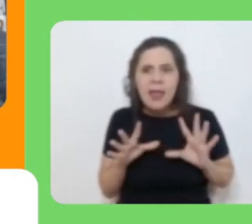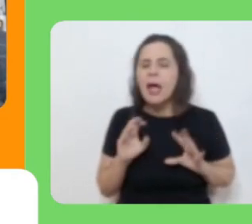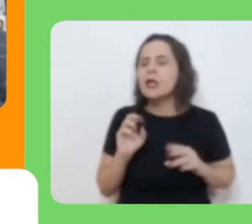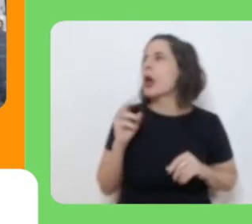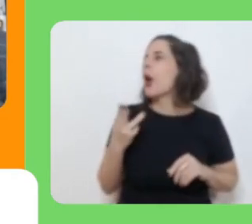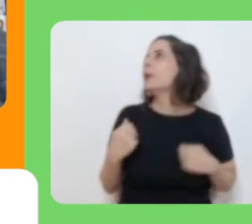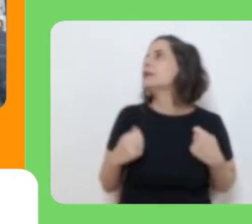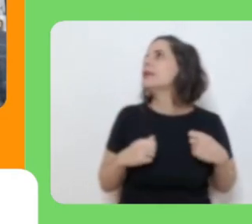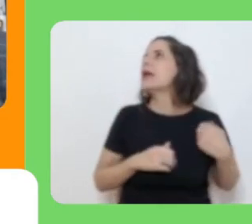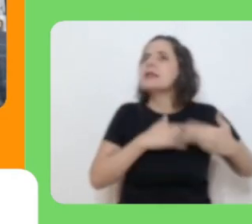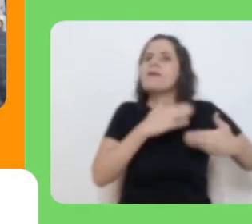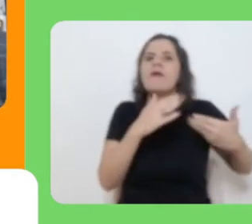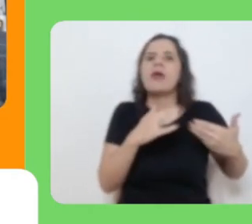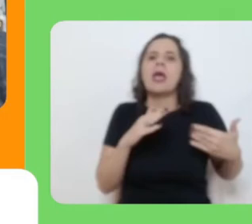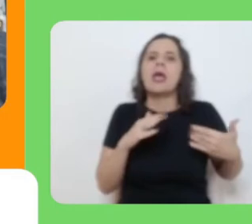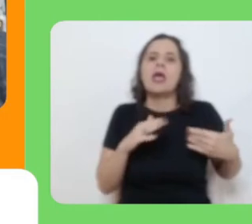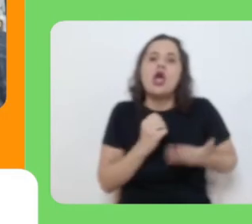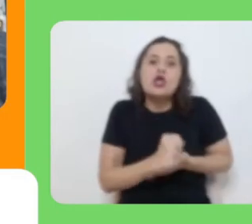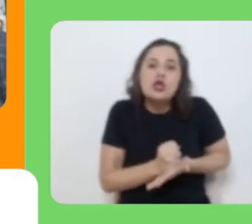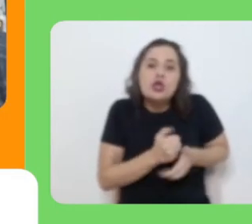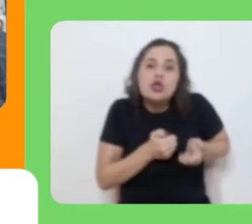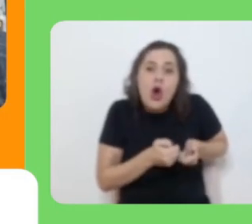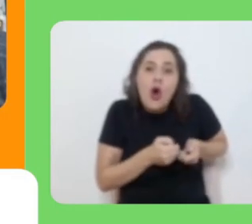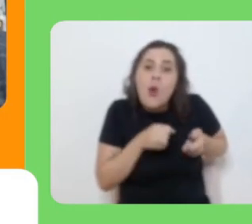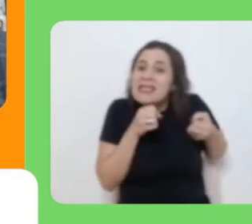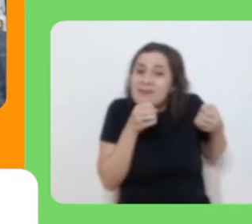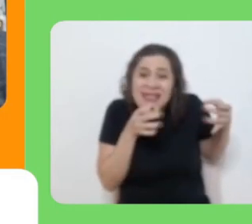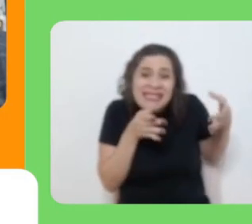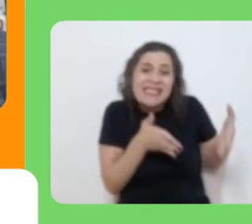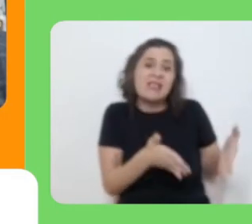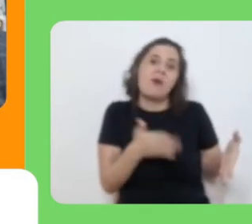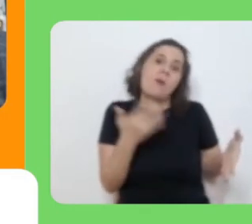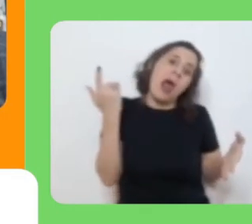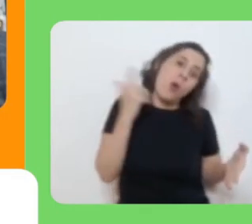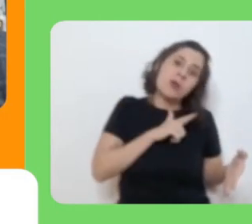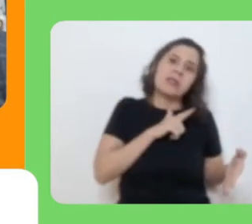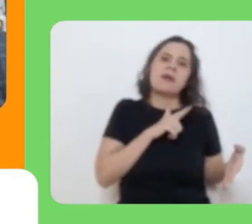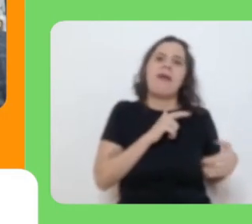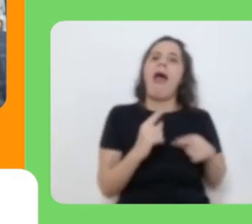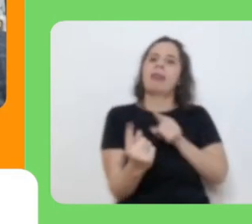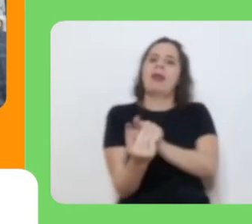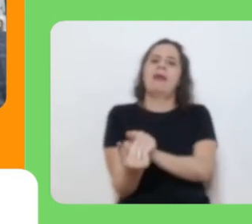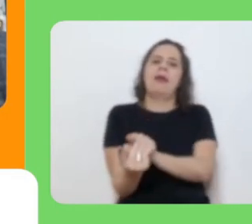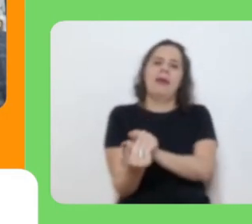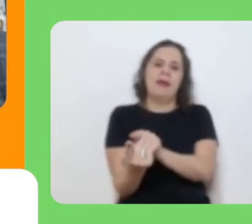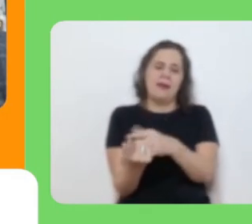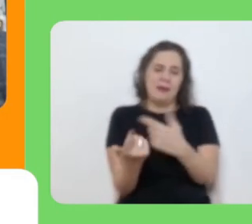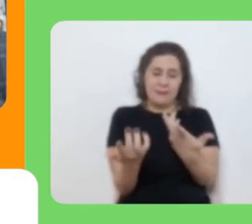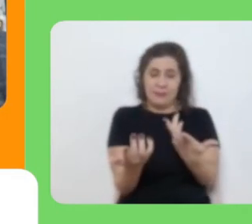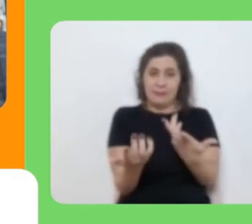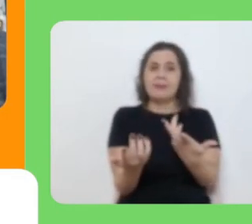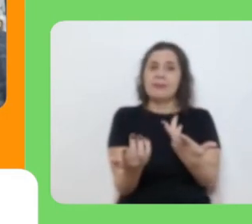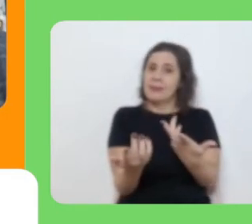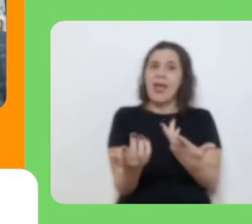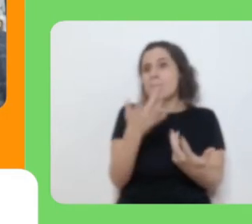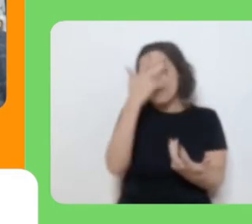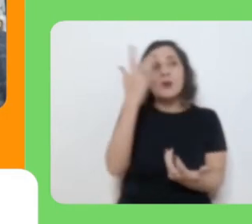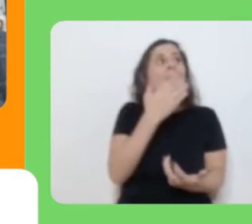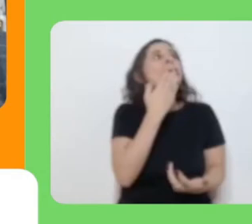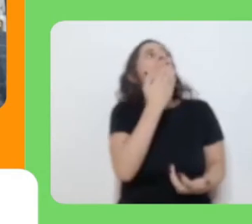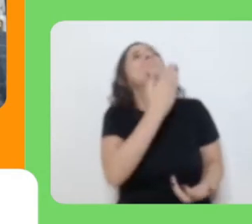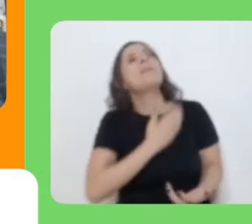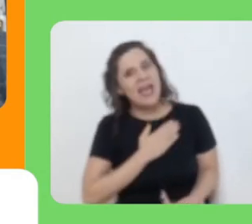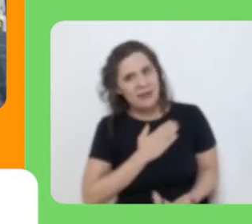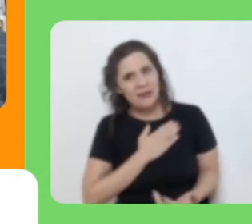jogos específicos para atender um público. E a Comissionado, né? gente é condicionado. E por outro lado, os jogos brasileiros têm um problema